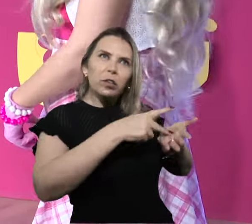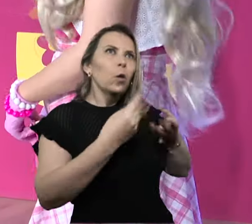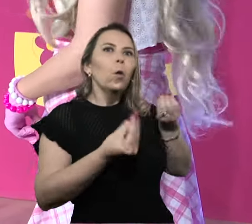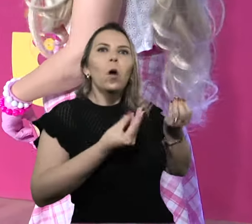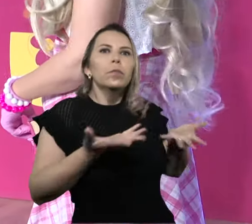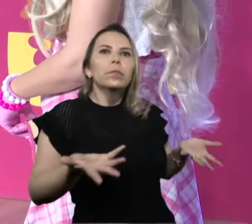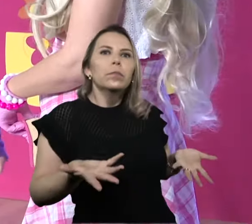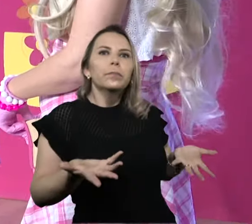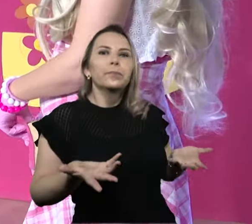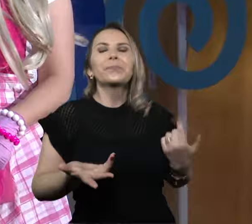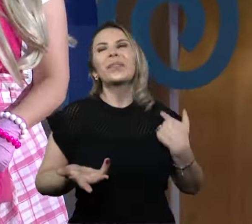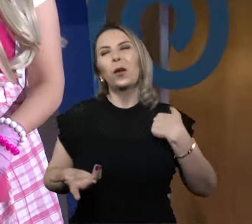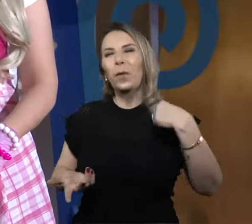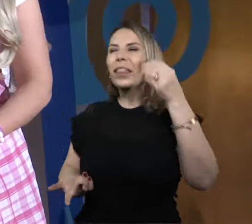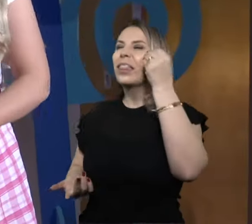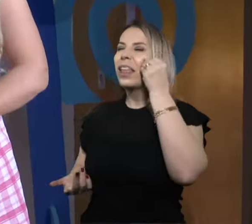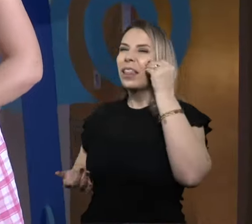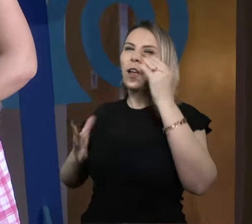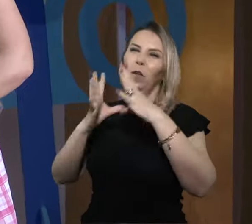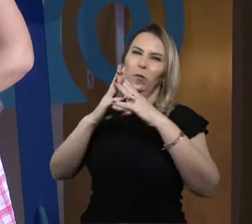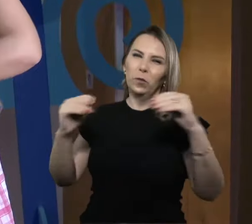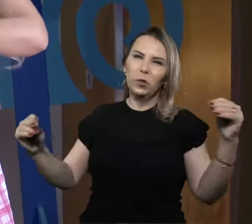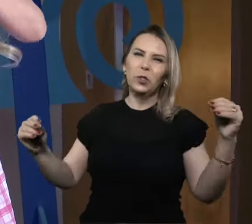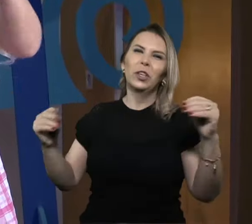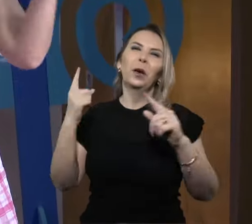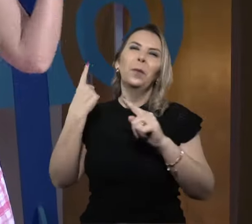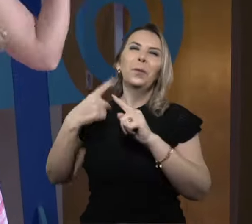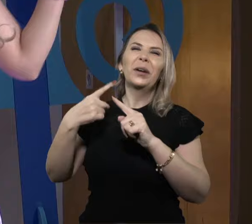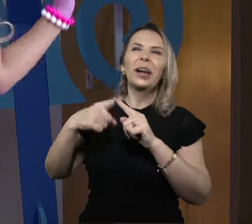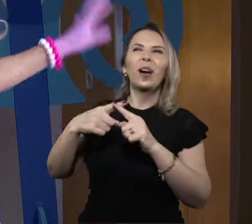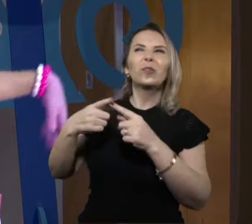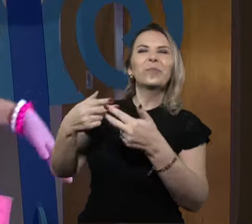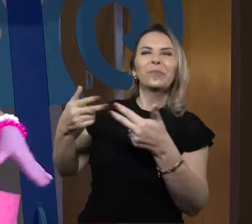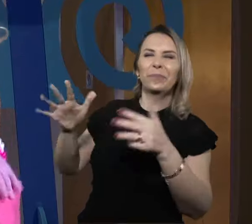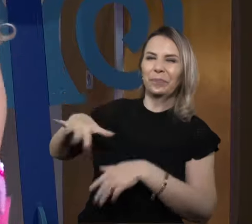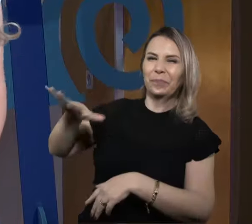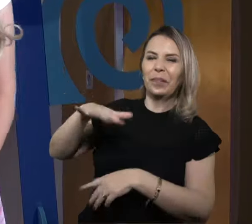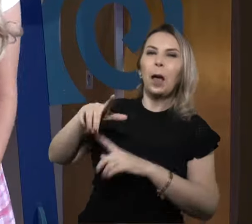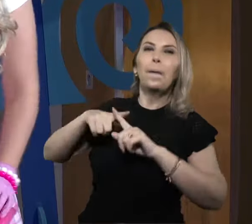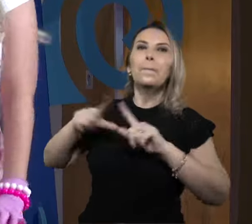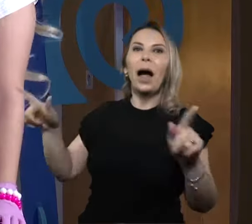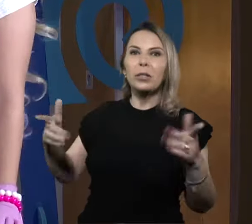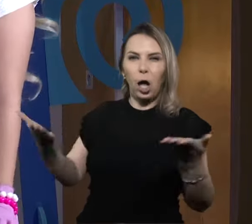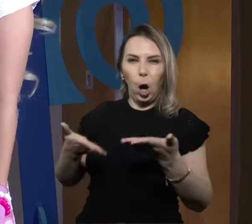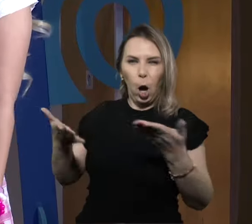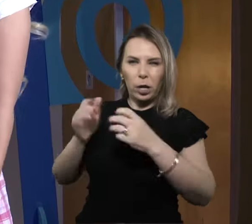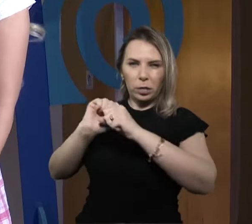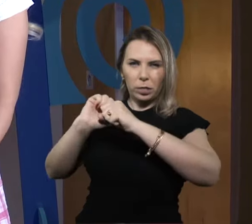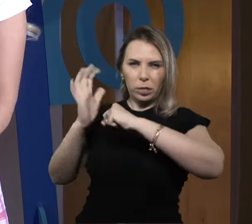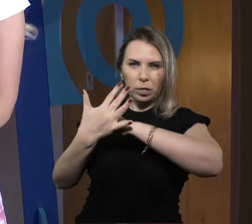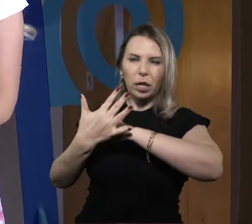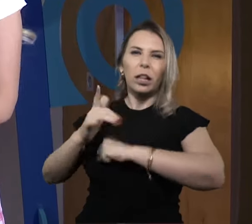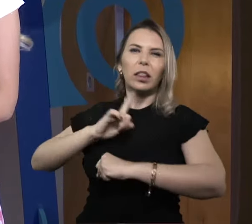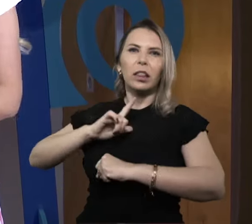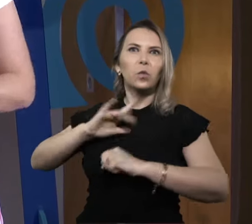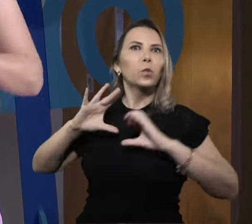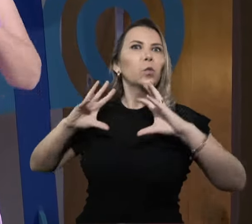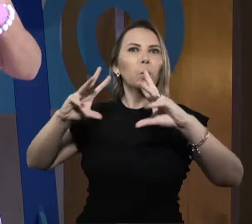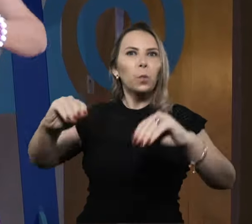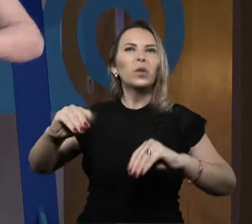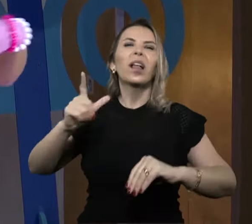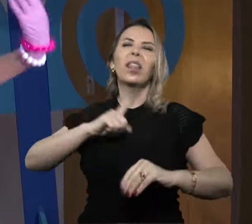Sério? E como foi? Ah, eu tentei fugir por causa de umas bobagens aí, Manu. Mas é por causa dessa época do